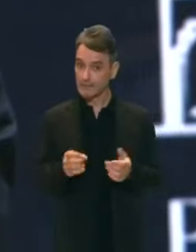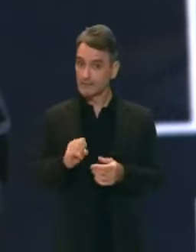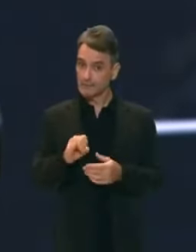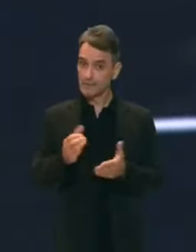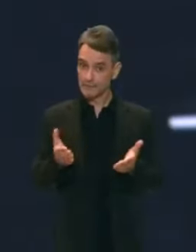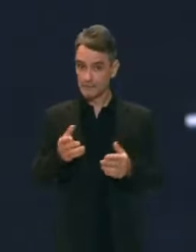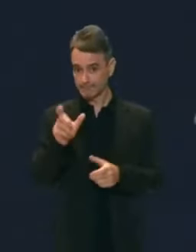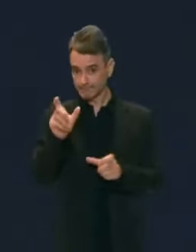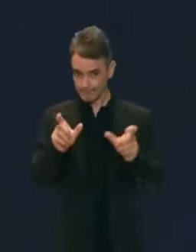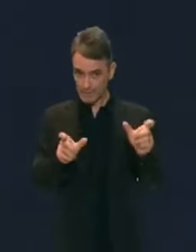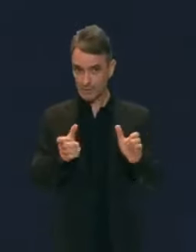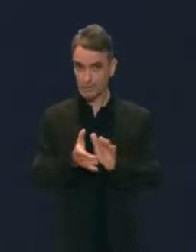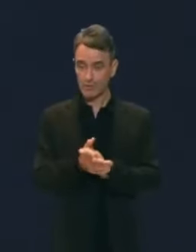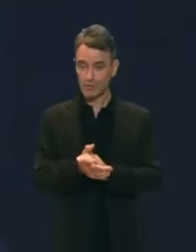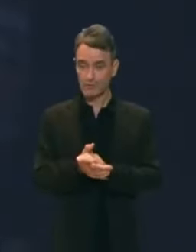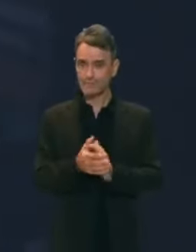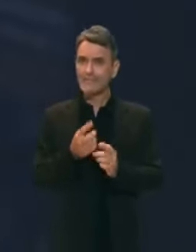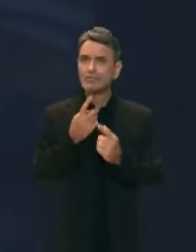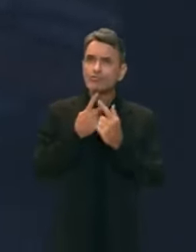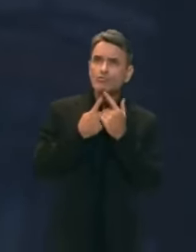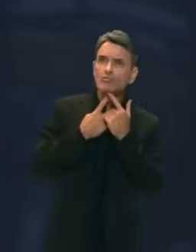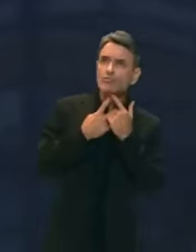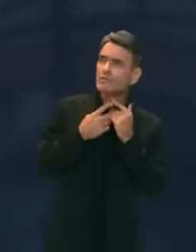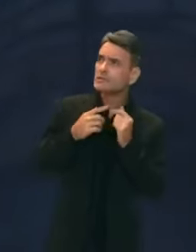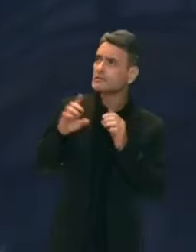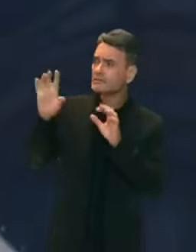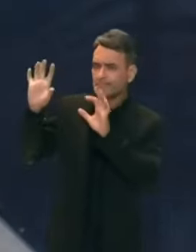que deseja se conectar com Deus,